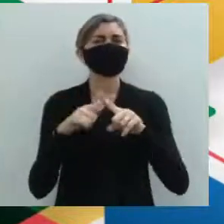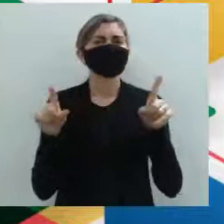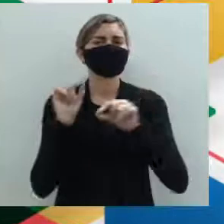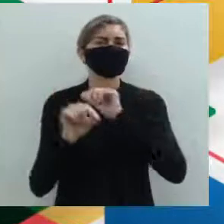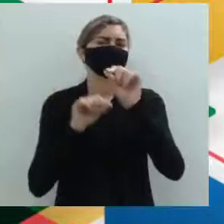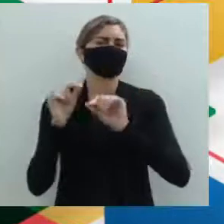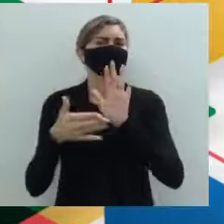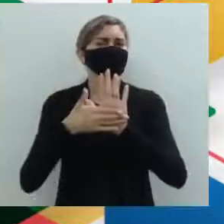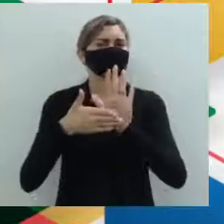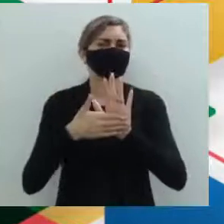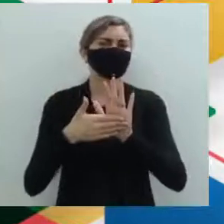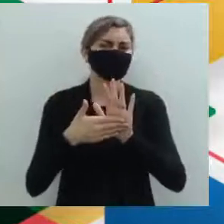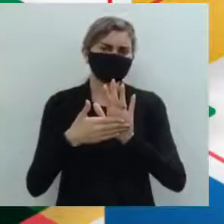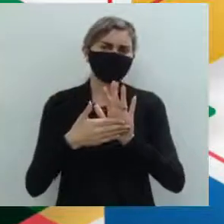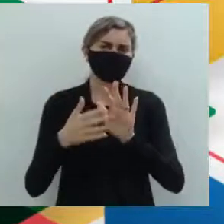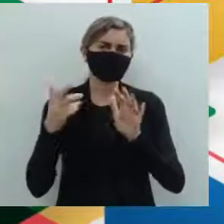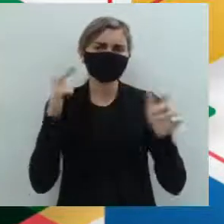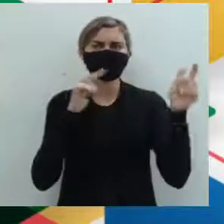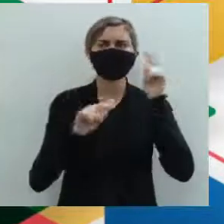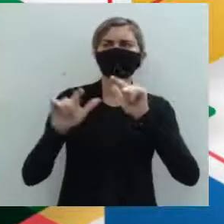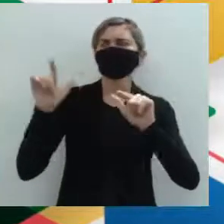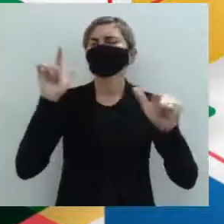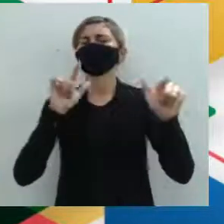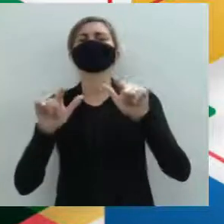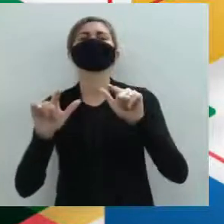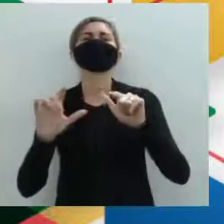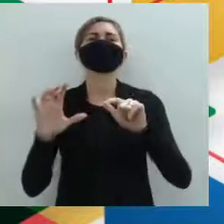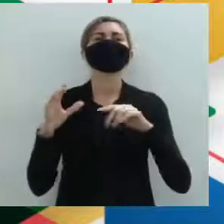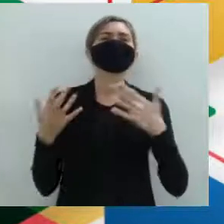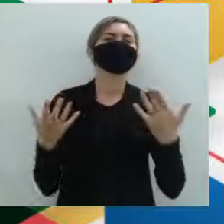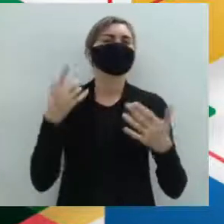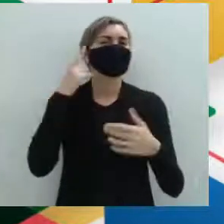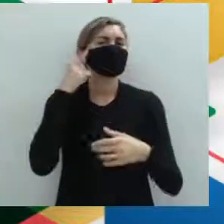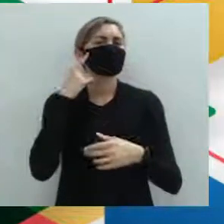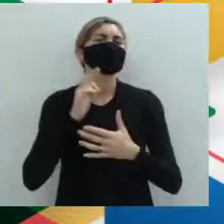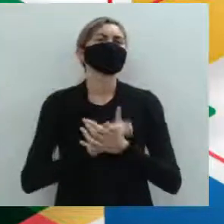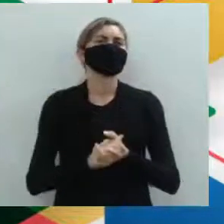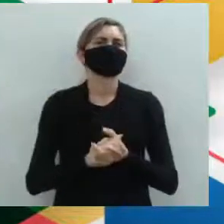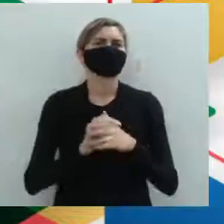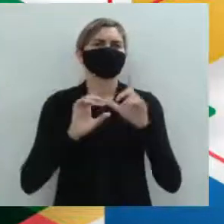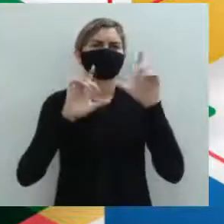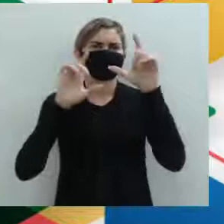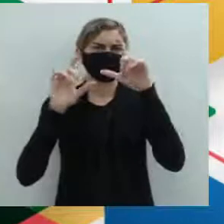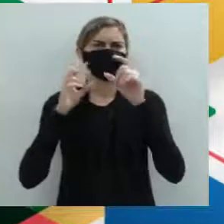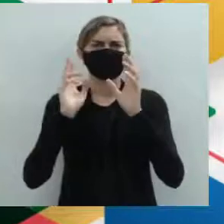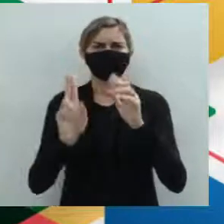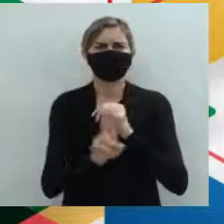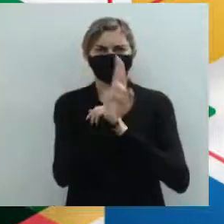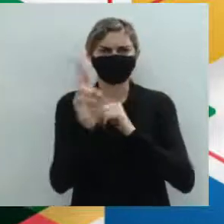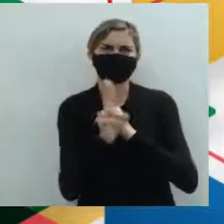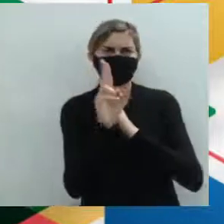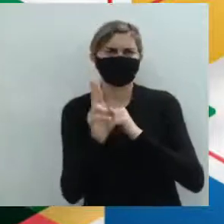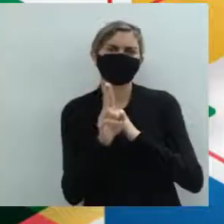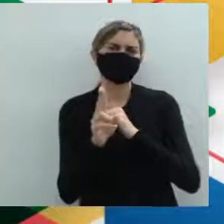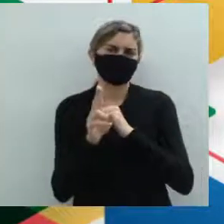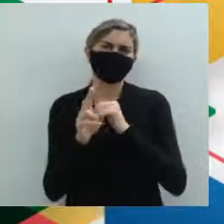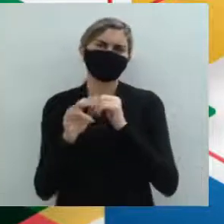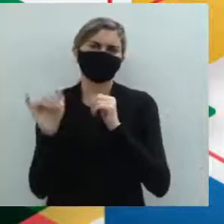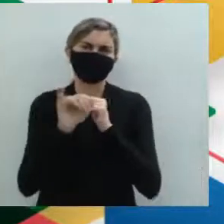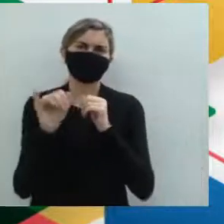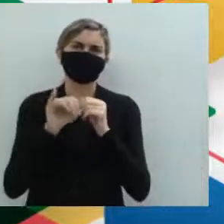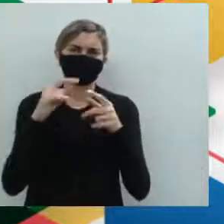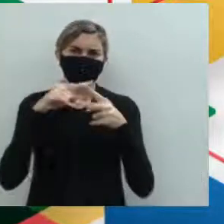que propor como alternativa? E aí, vamos pensar. Essa imagem que eu já tinha usado também, né, do break internacional